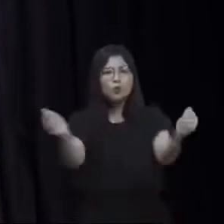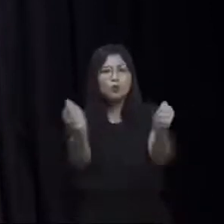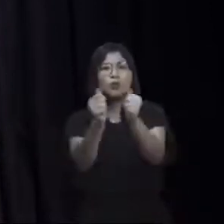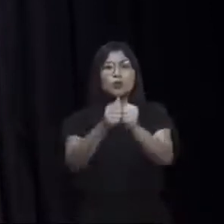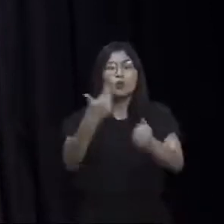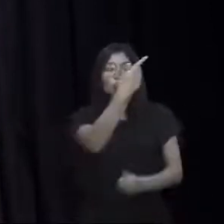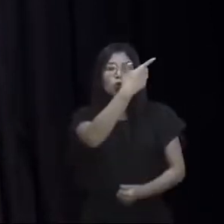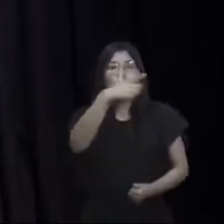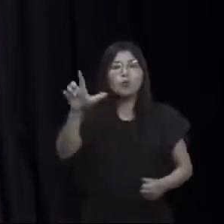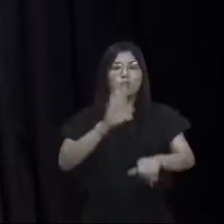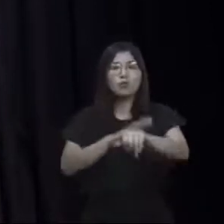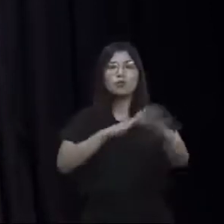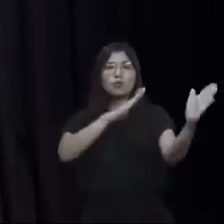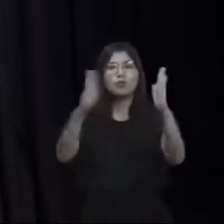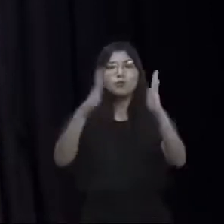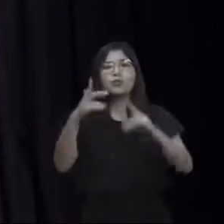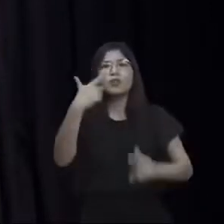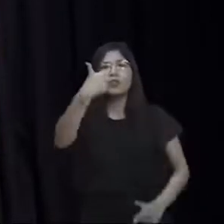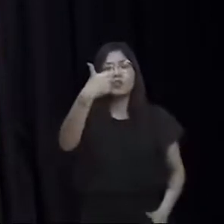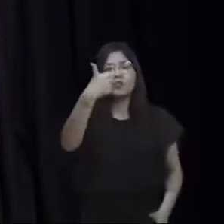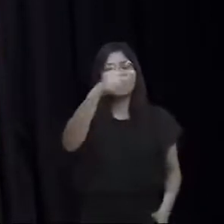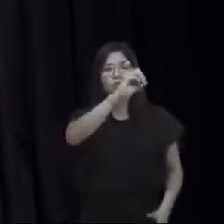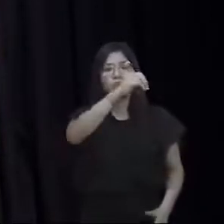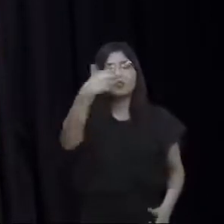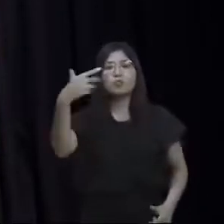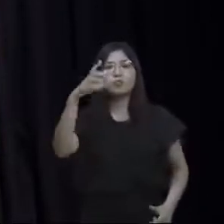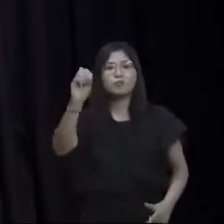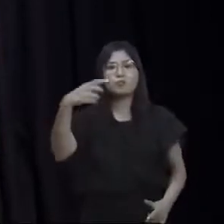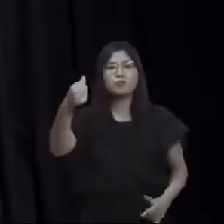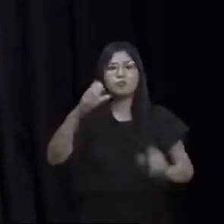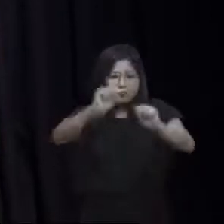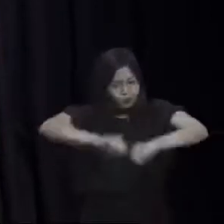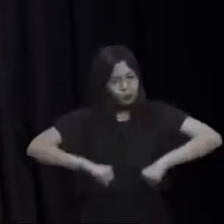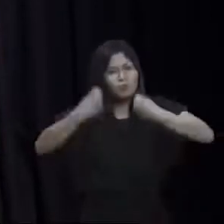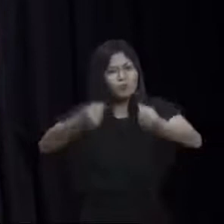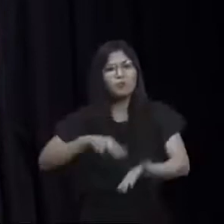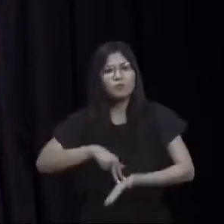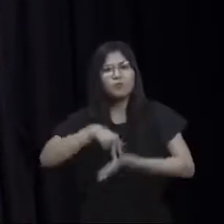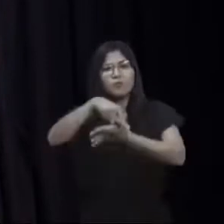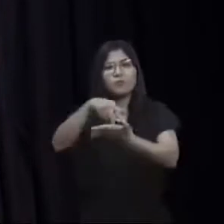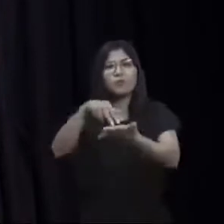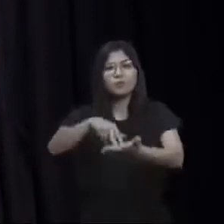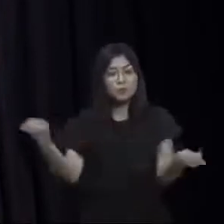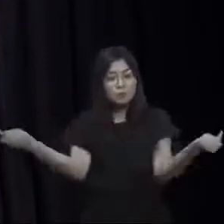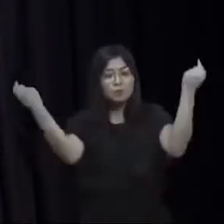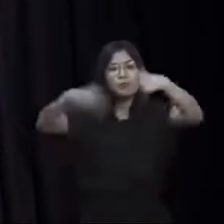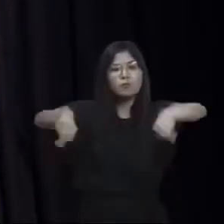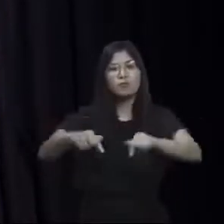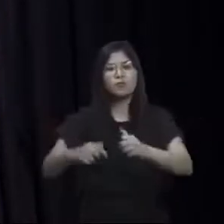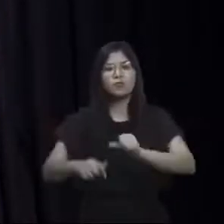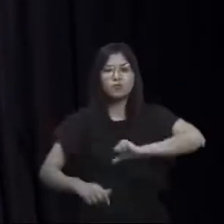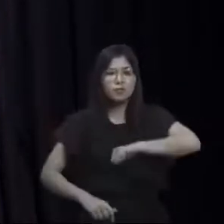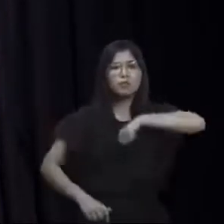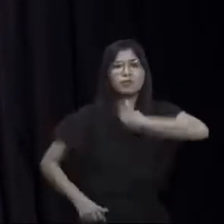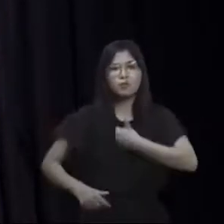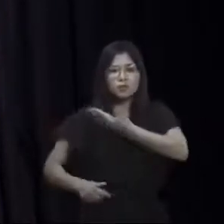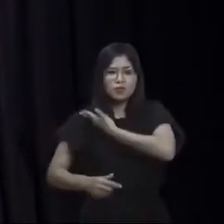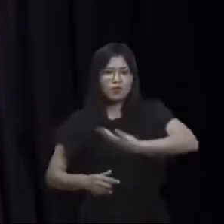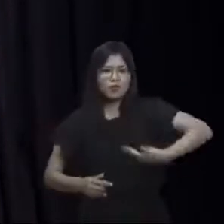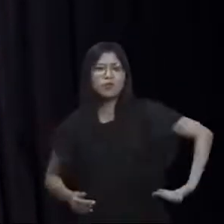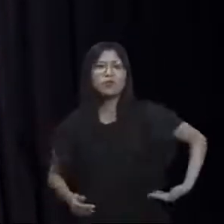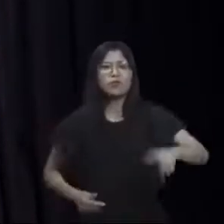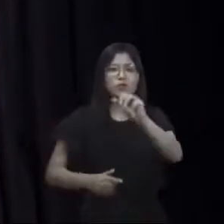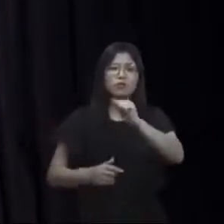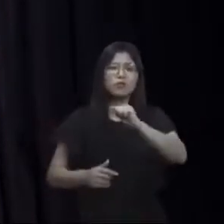outro modo em 2022, numa ampla frente democrática para derrotar o autoritarismo e o governo